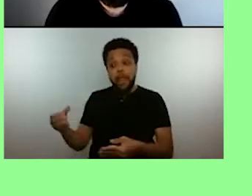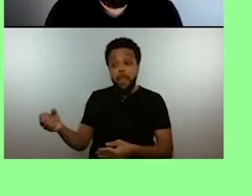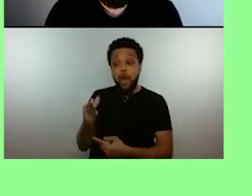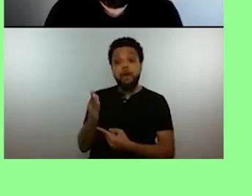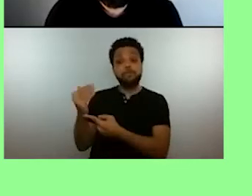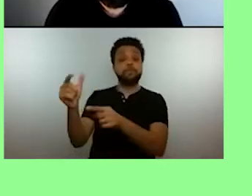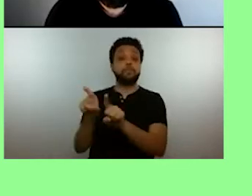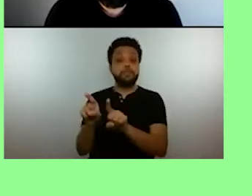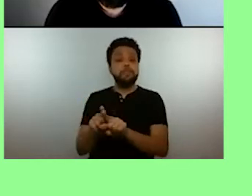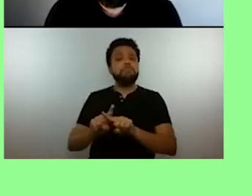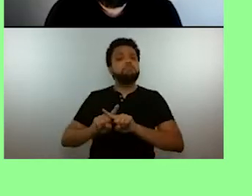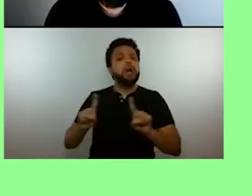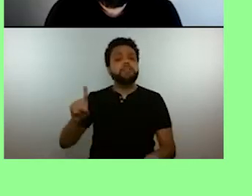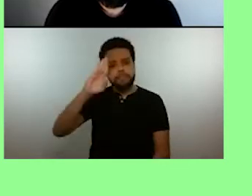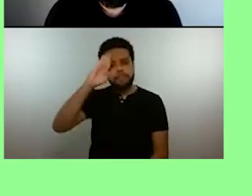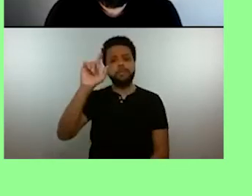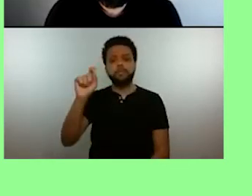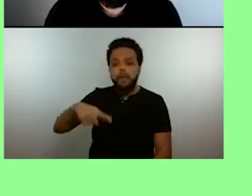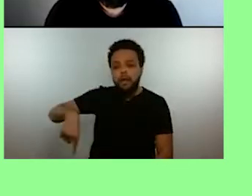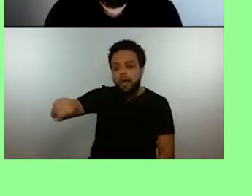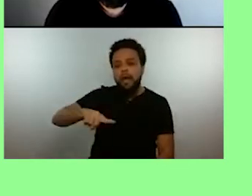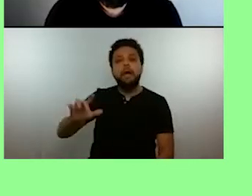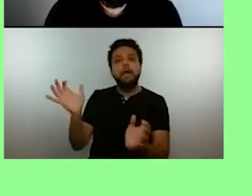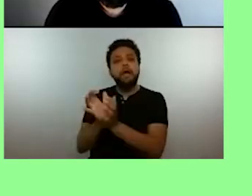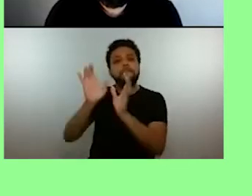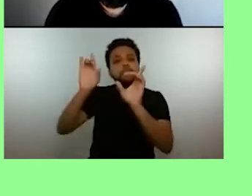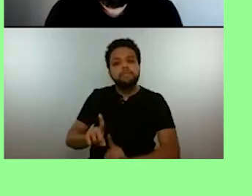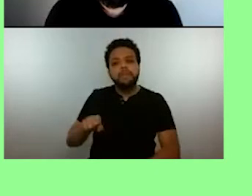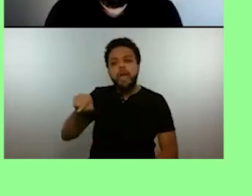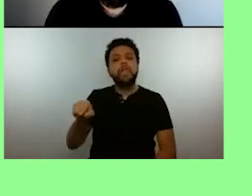principalmente escutar dessas pessoas como é que elas estão